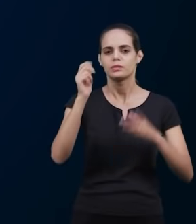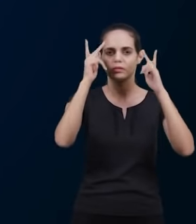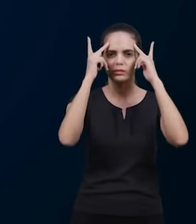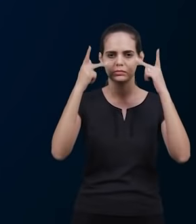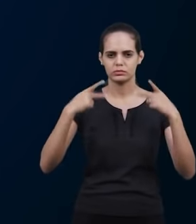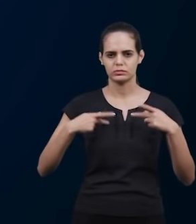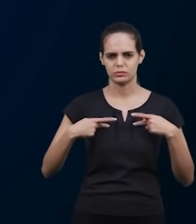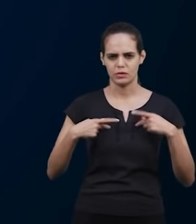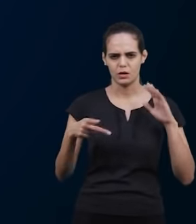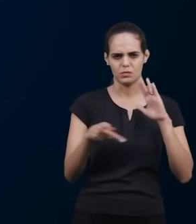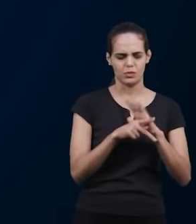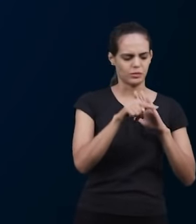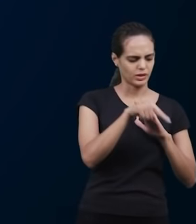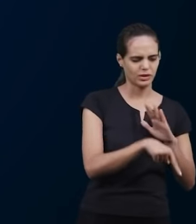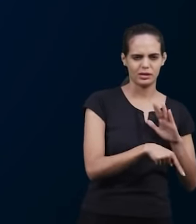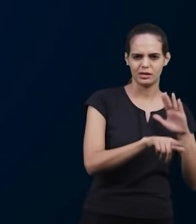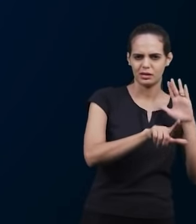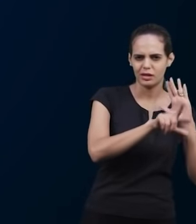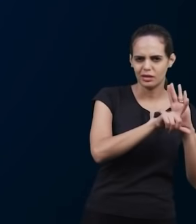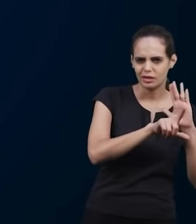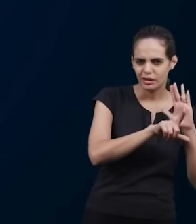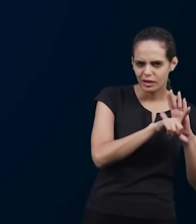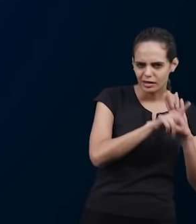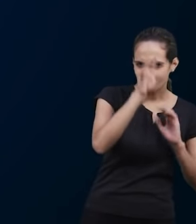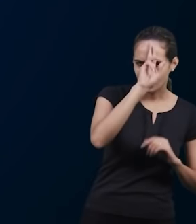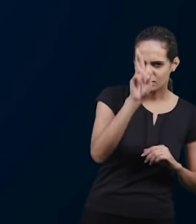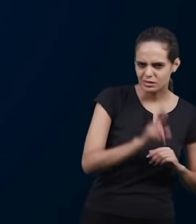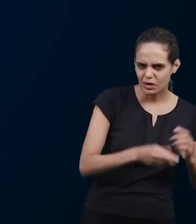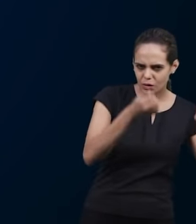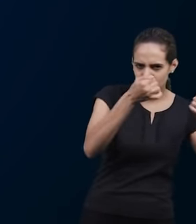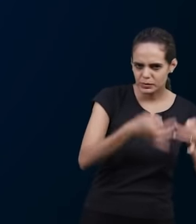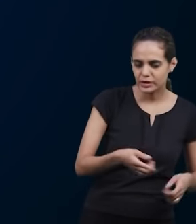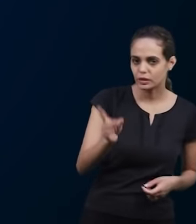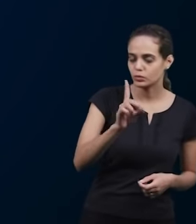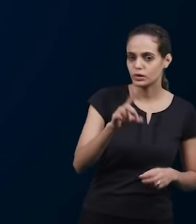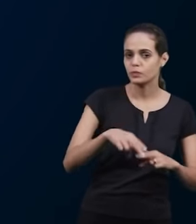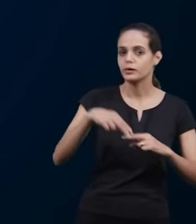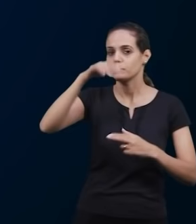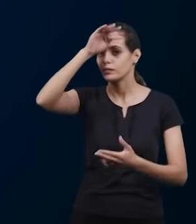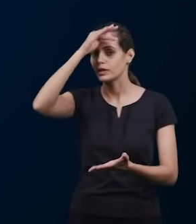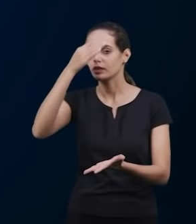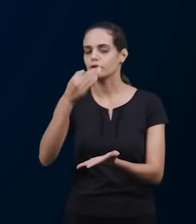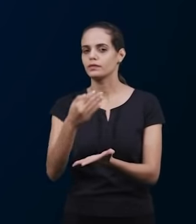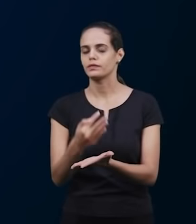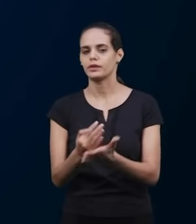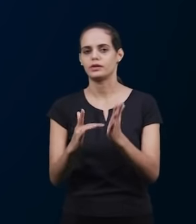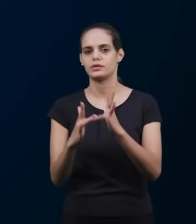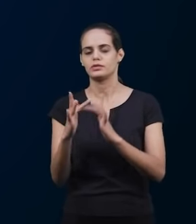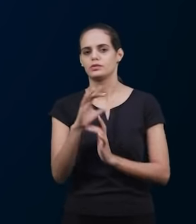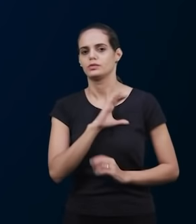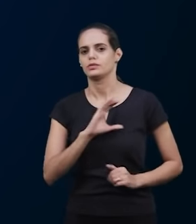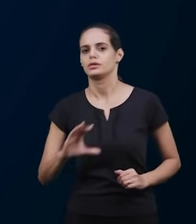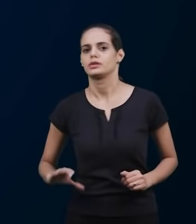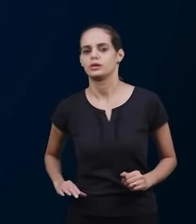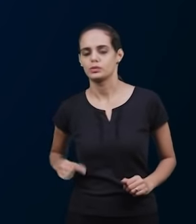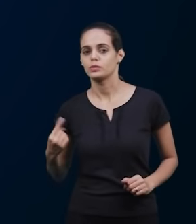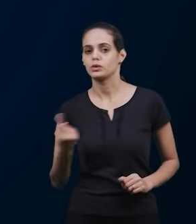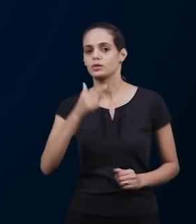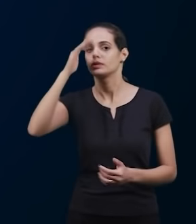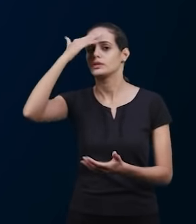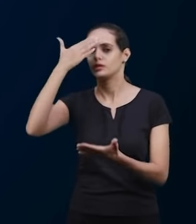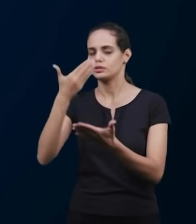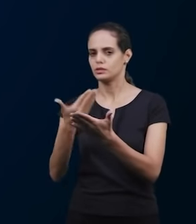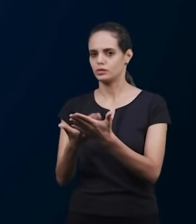homem não é justificado pelas obras da lei, mas pela fé em Jesus Cristo. Temos também crido em Jesus